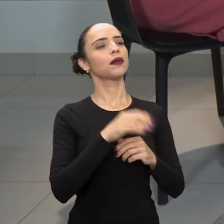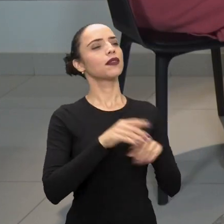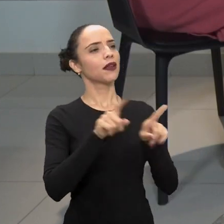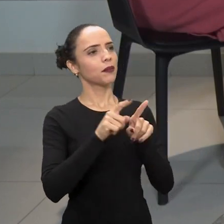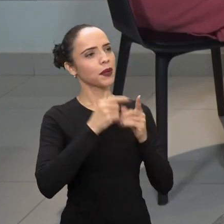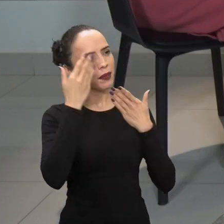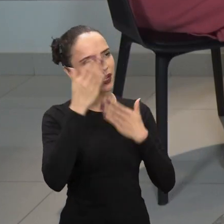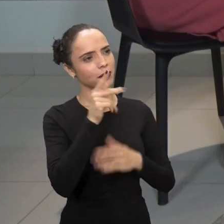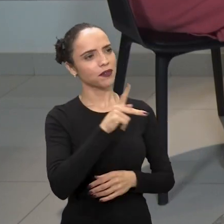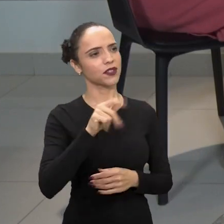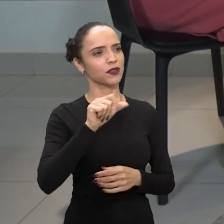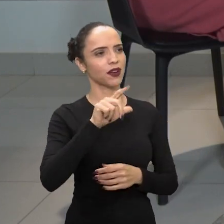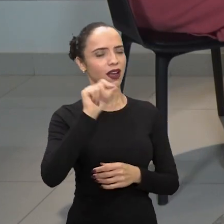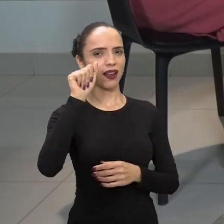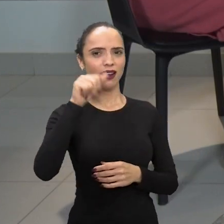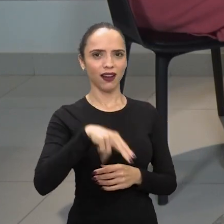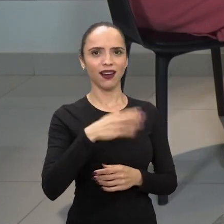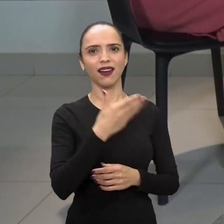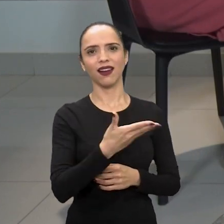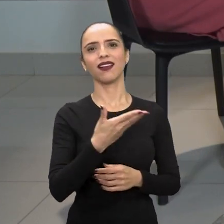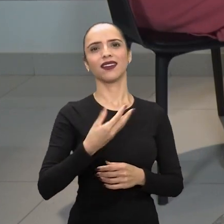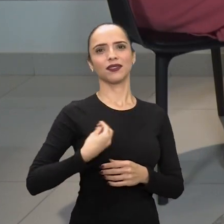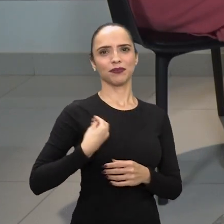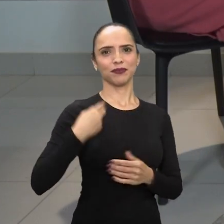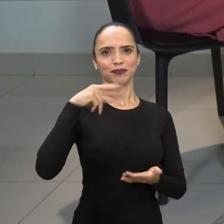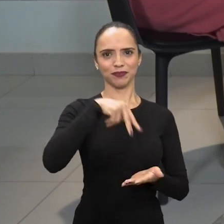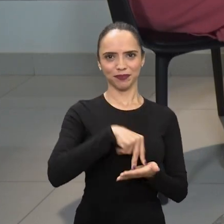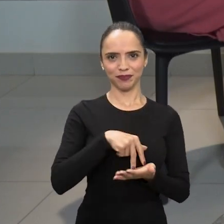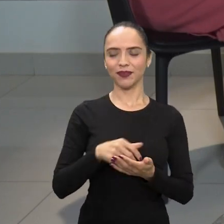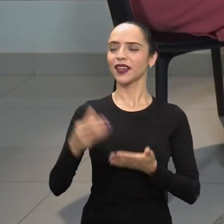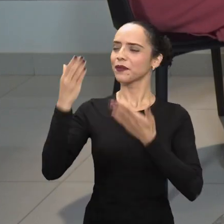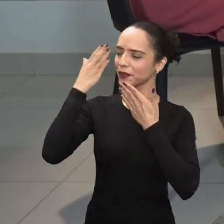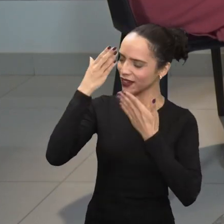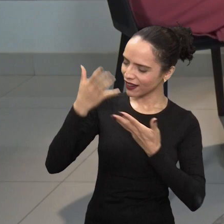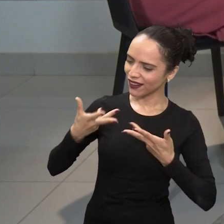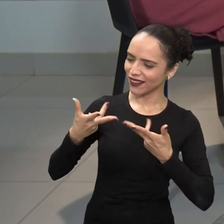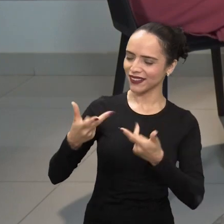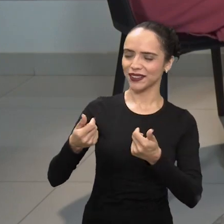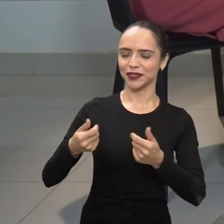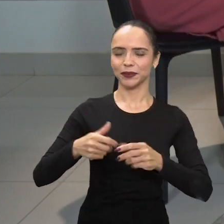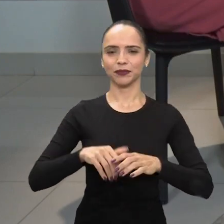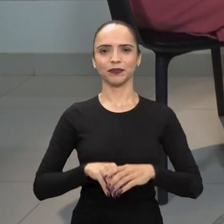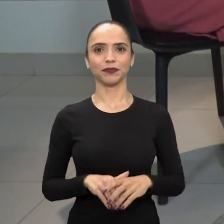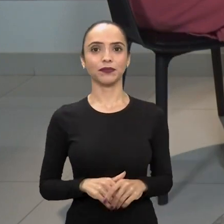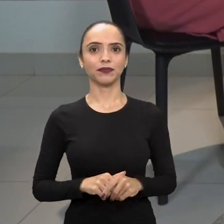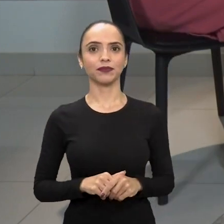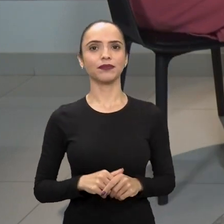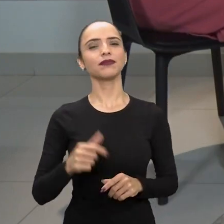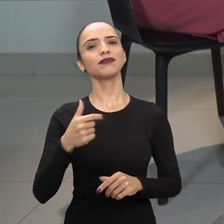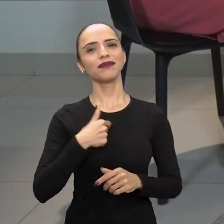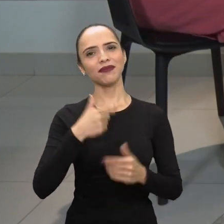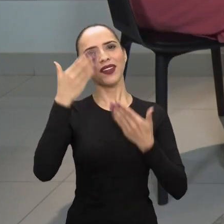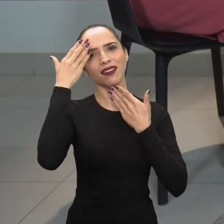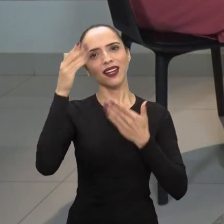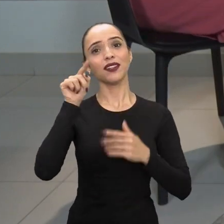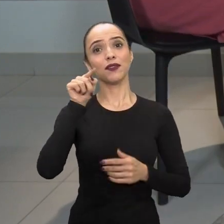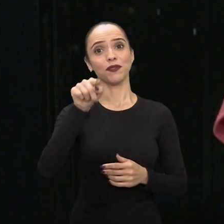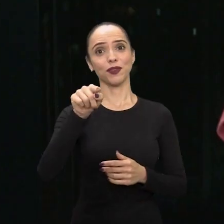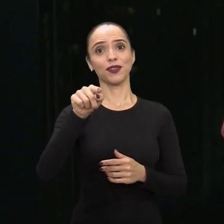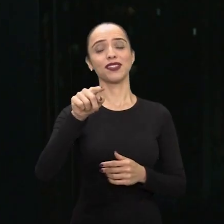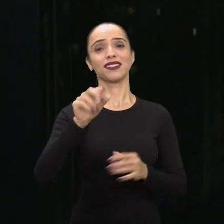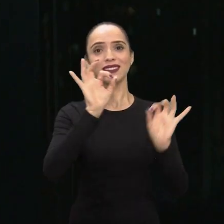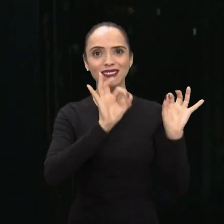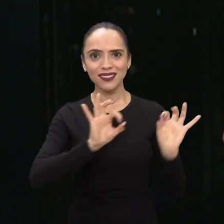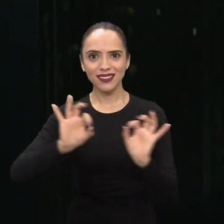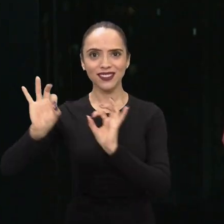e obrigada também professora Alan muito bom sempre contar com o senhor aqui no conexões Muito obrigado bom eu agradeço